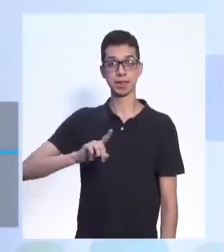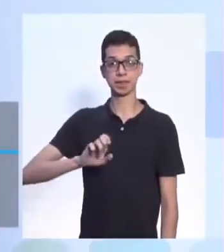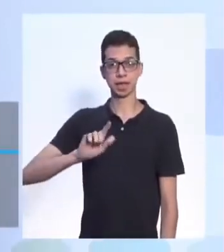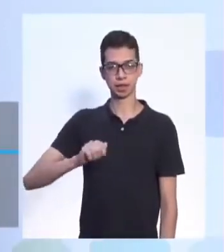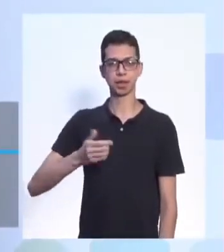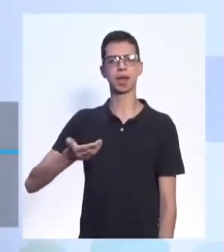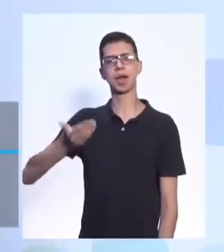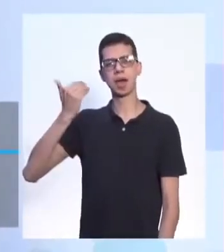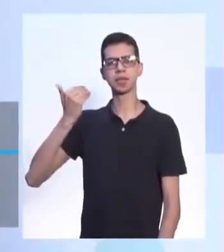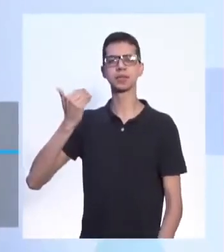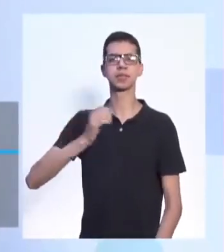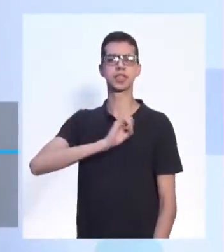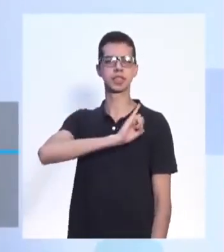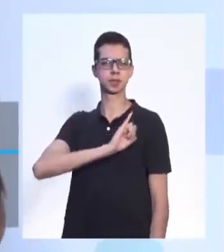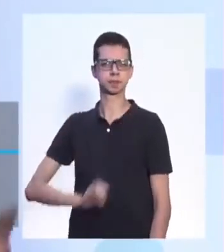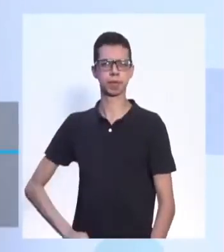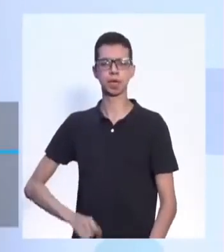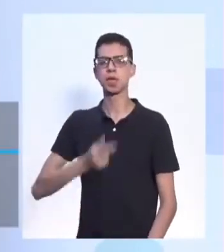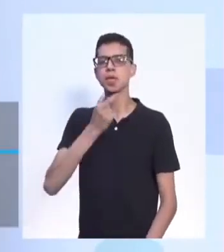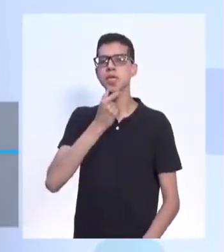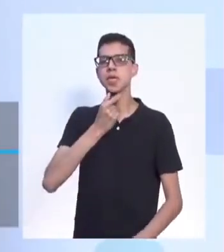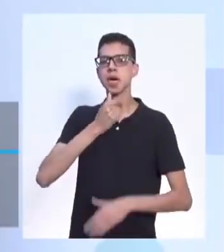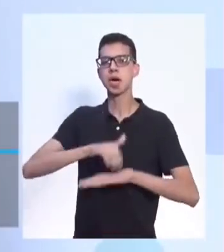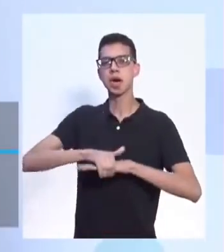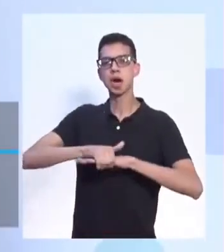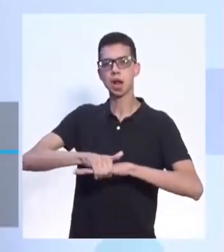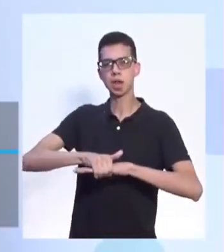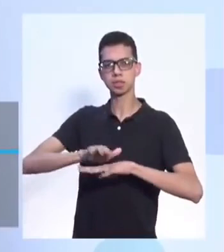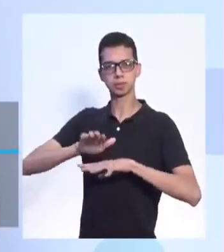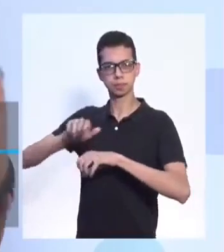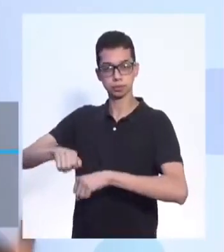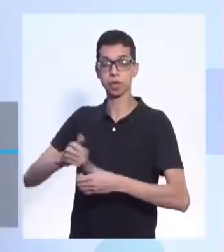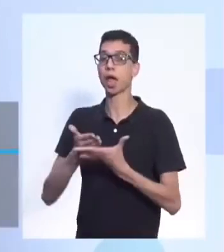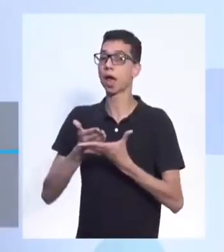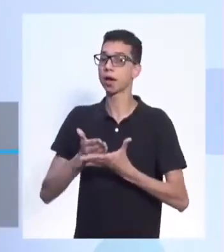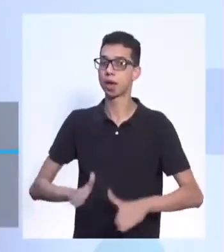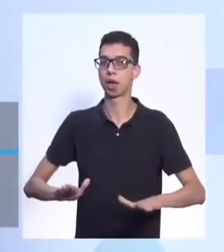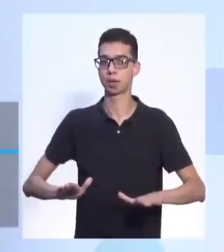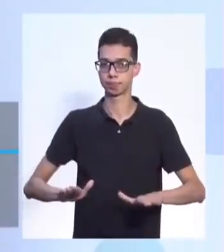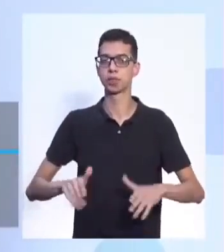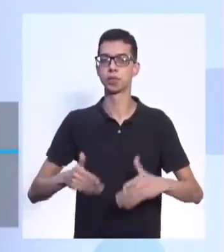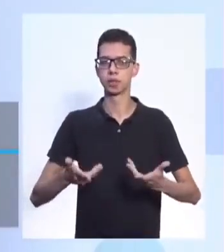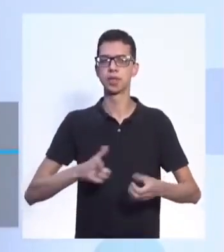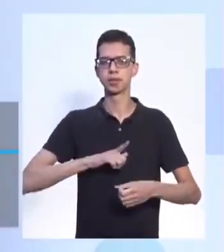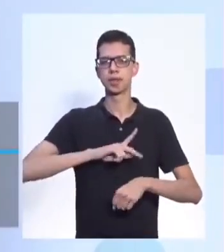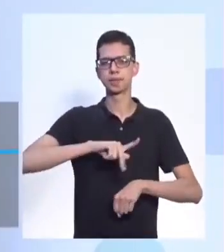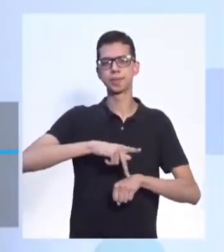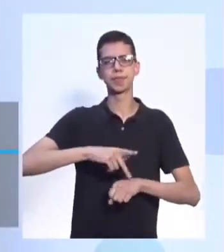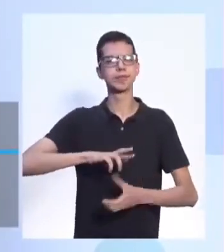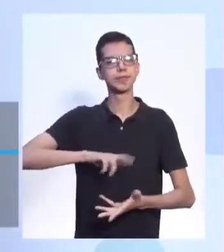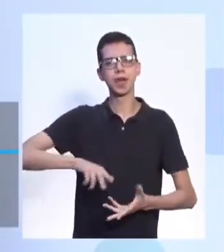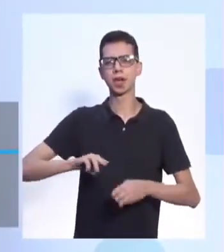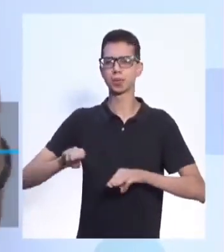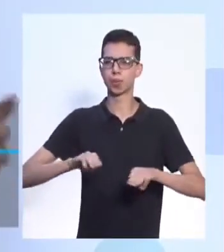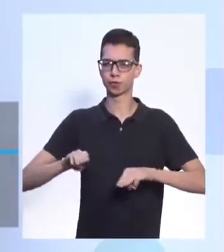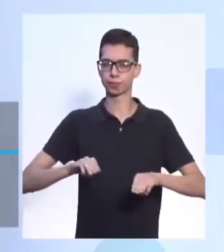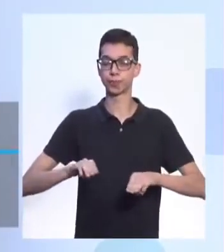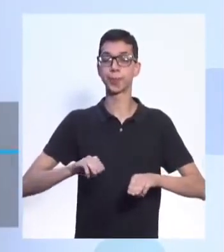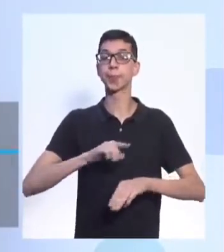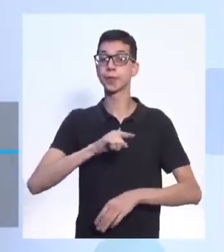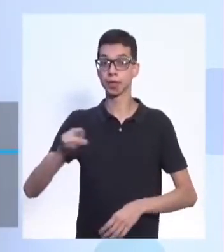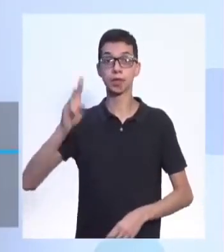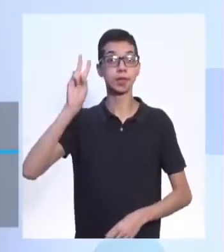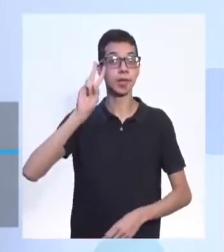na época. E a gente tem em outros países diversos outros movimentos. Então, como a gente disse, a gente tem que lembrar que